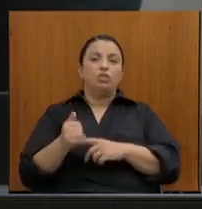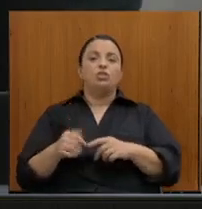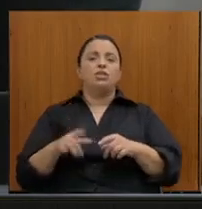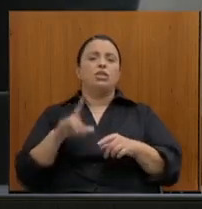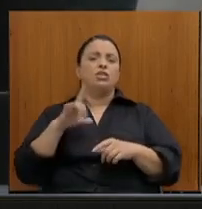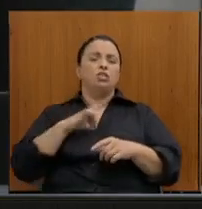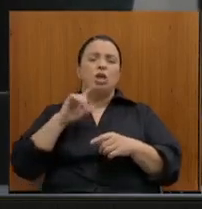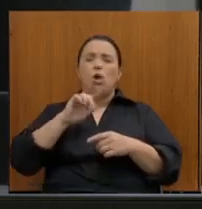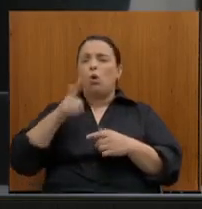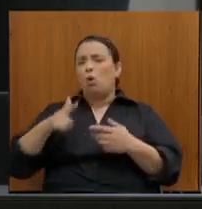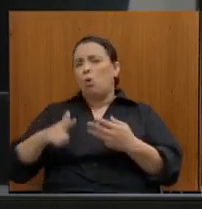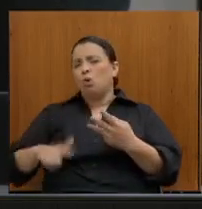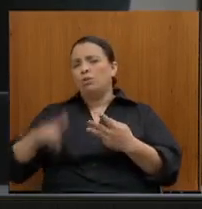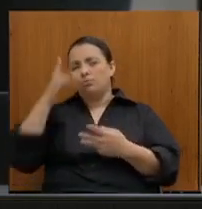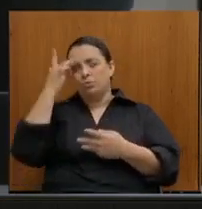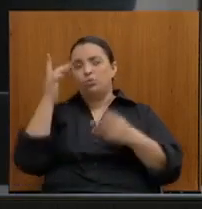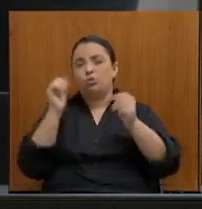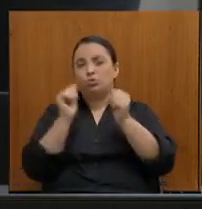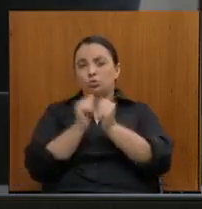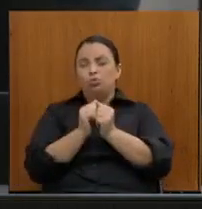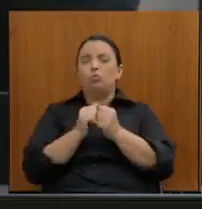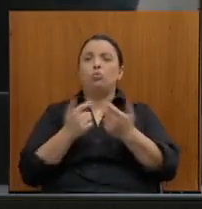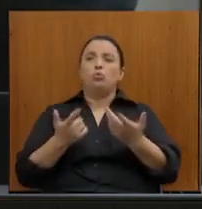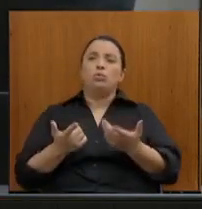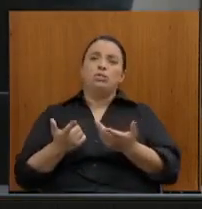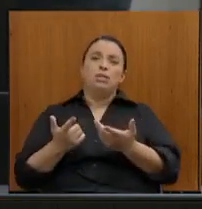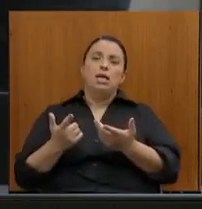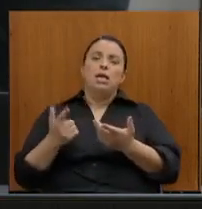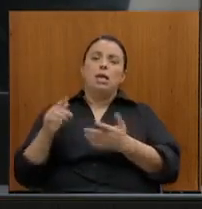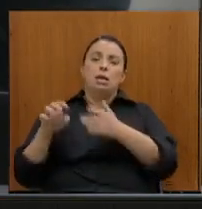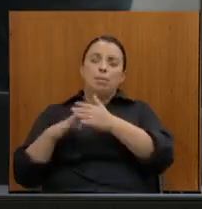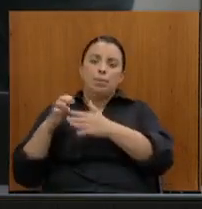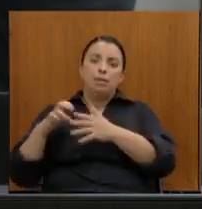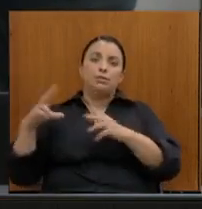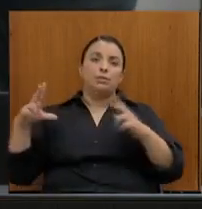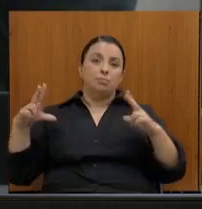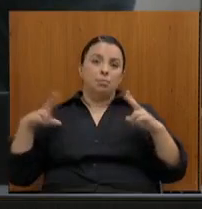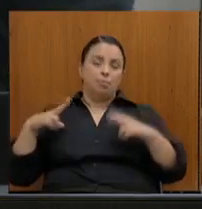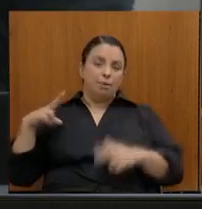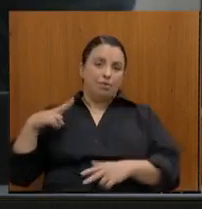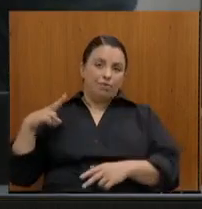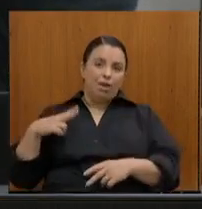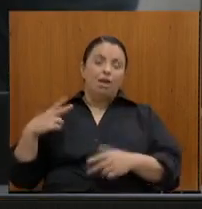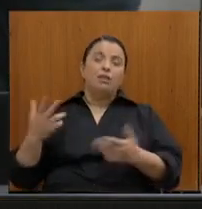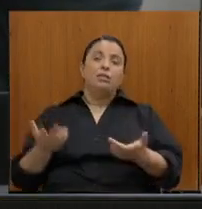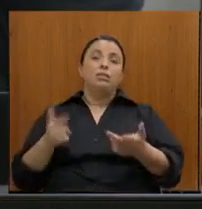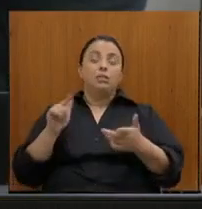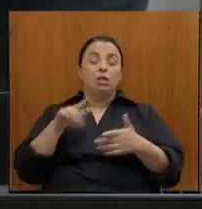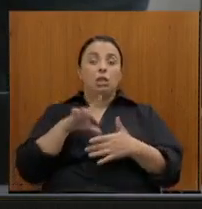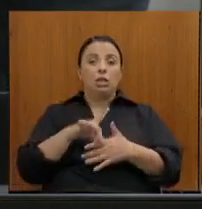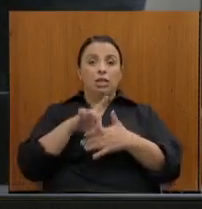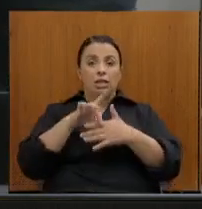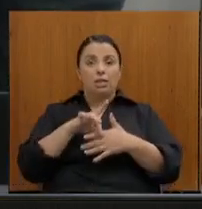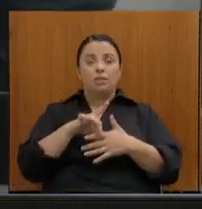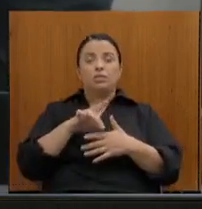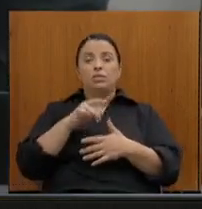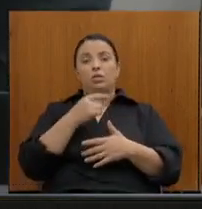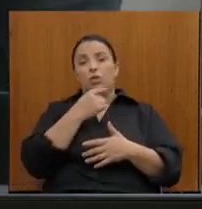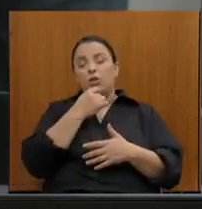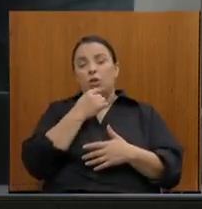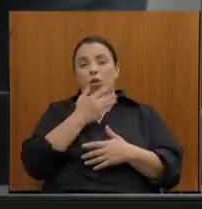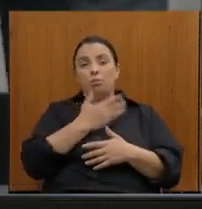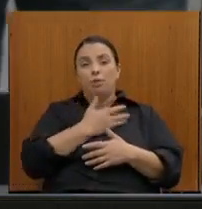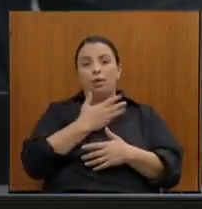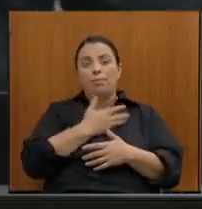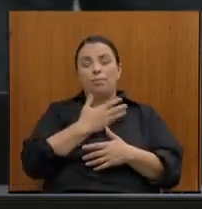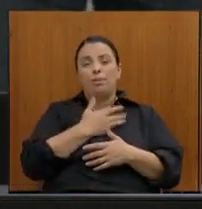diversos setores né privado Tá bem então realmente seu a liderança do do nosso amigo